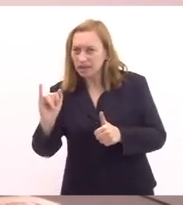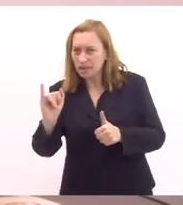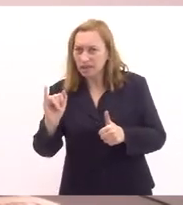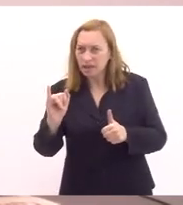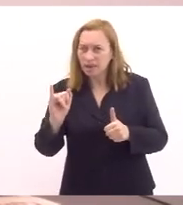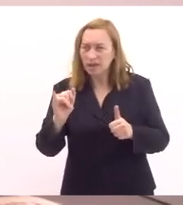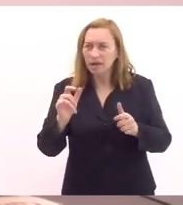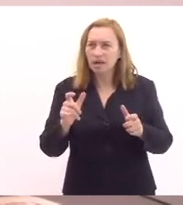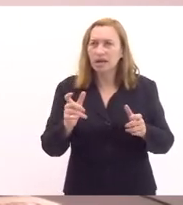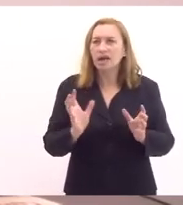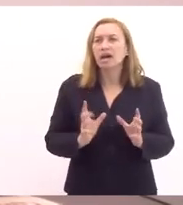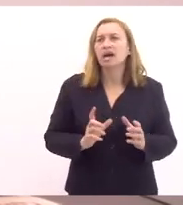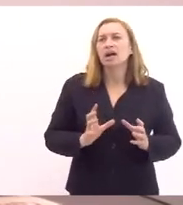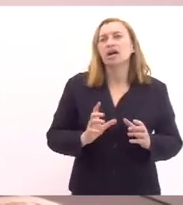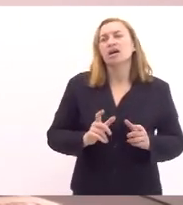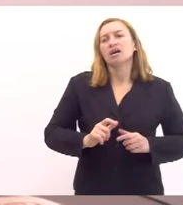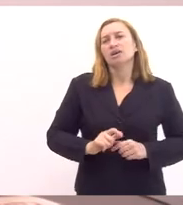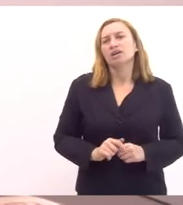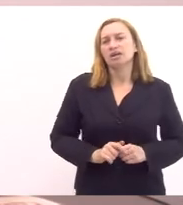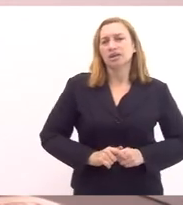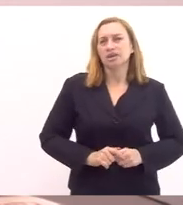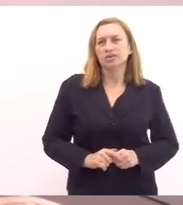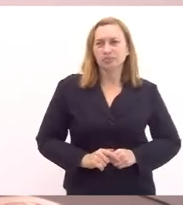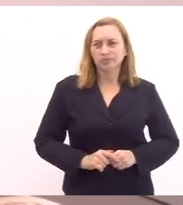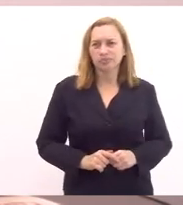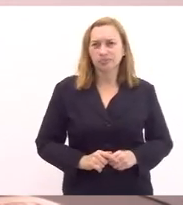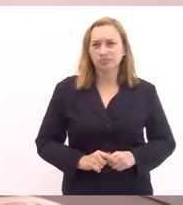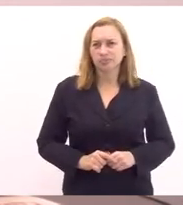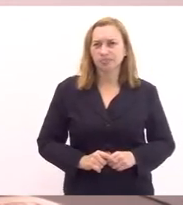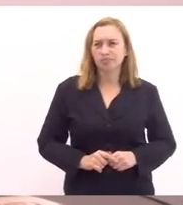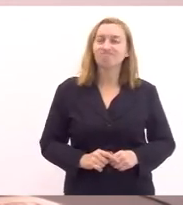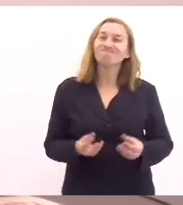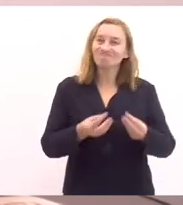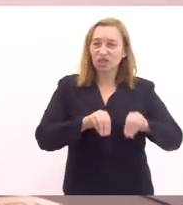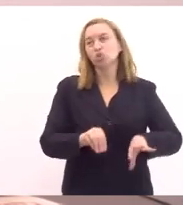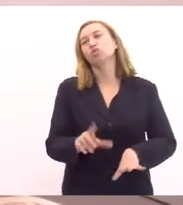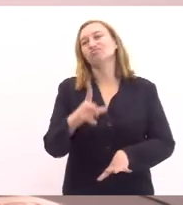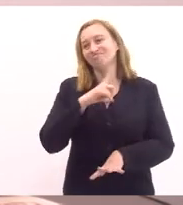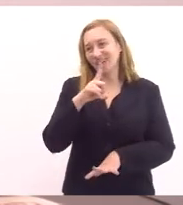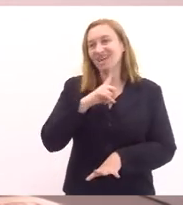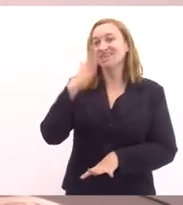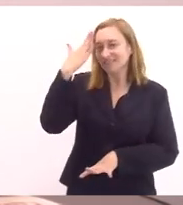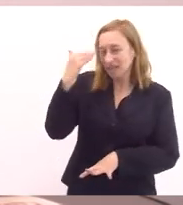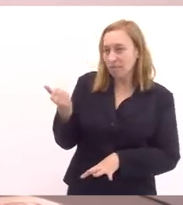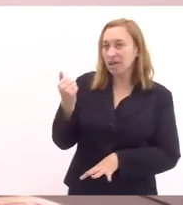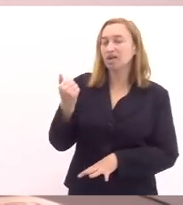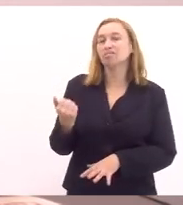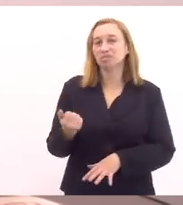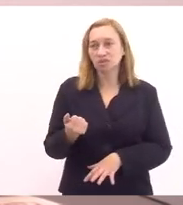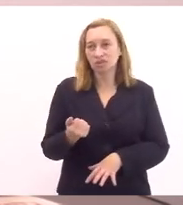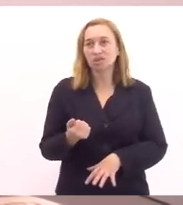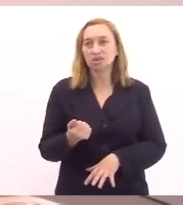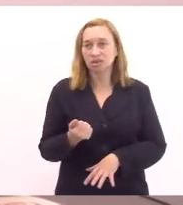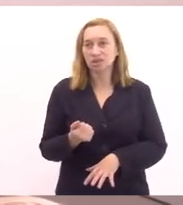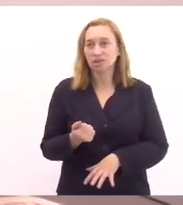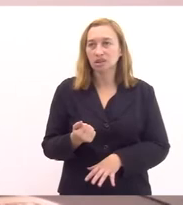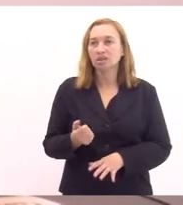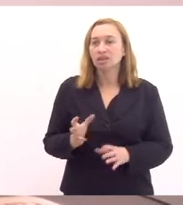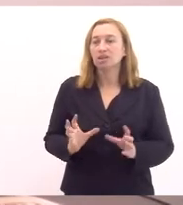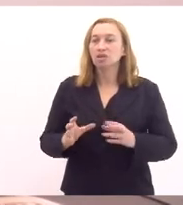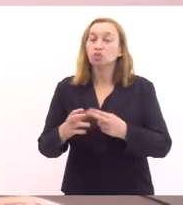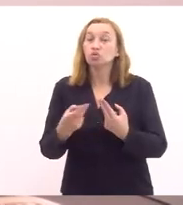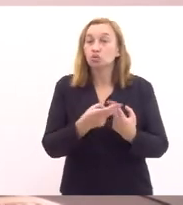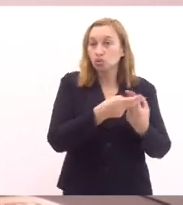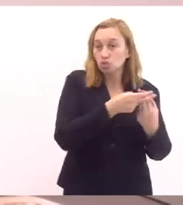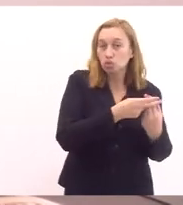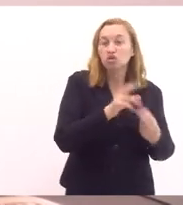a rede atenção materno-infantil e ela traz prejuízo né a gente sabe que as instâncias colegiadas do SUS já até